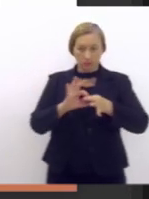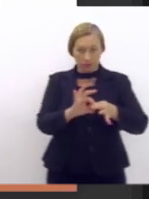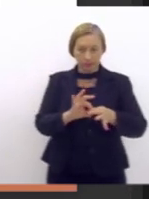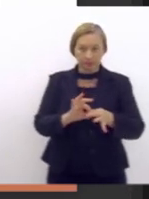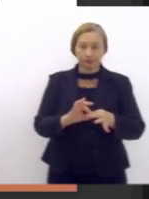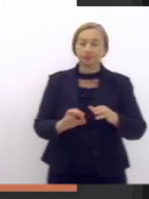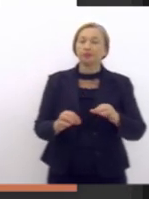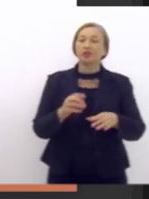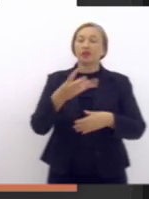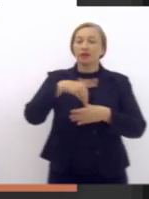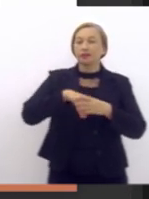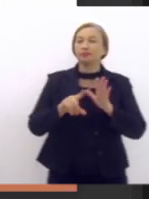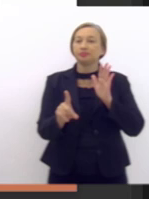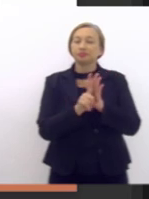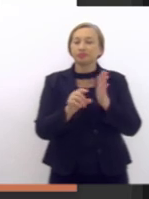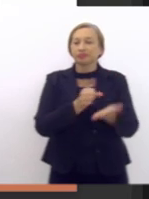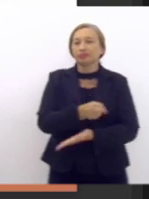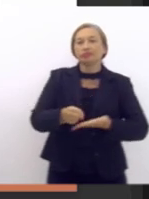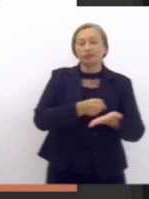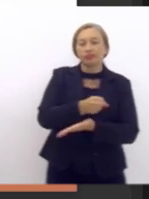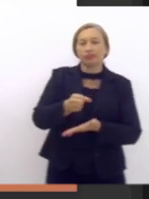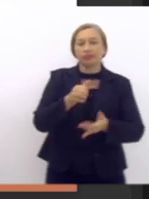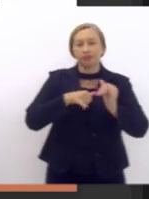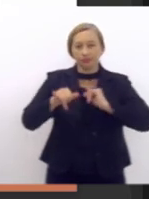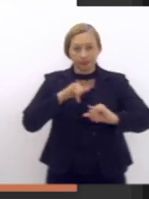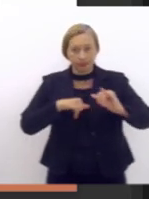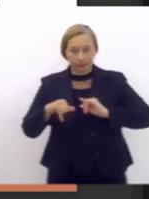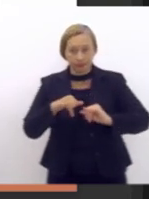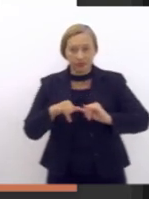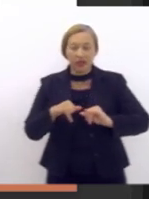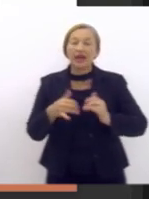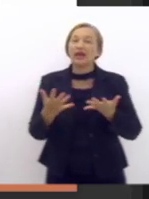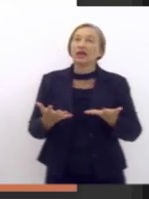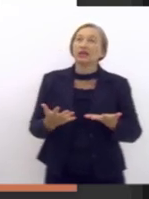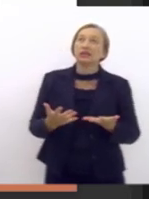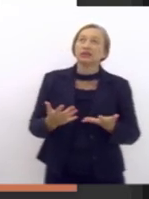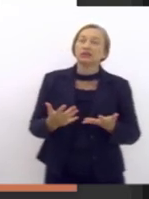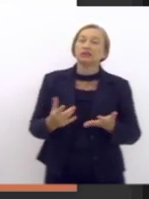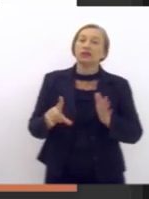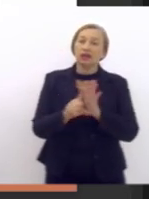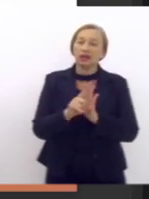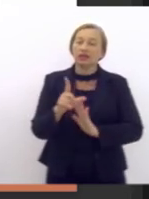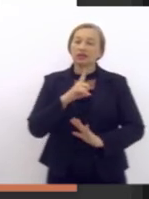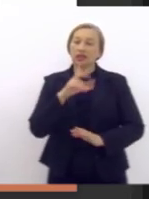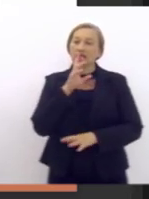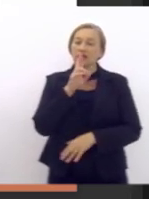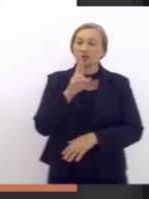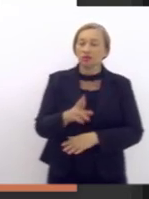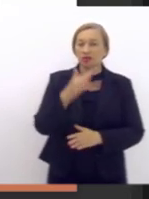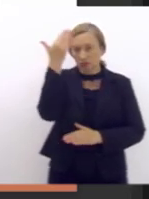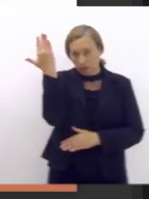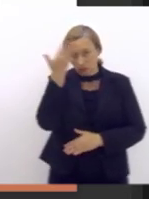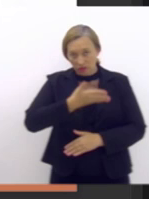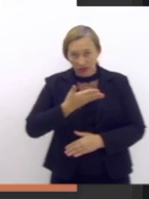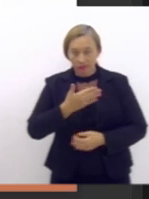da leis mais embasadas em dados e leis com que tenham resultados